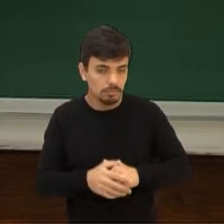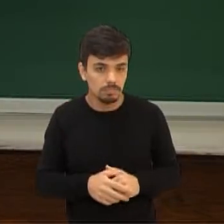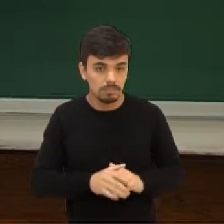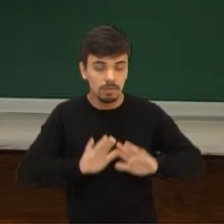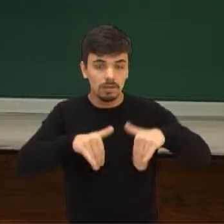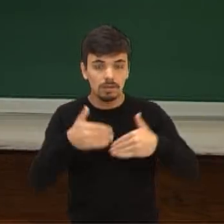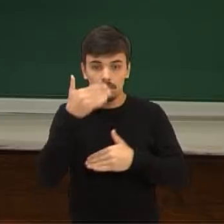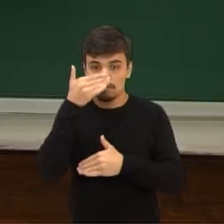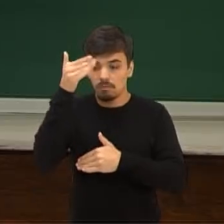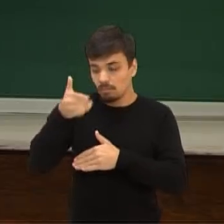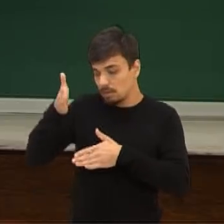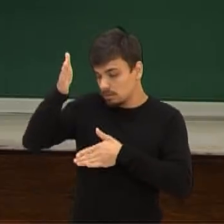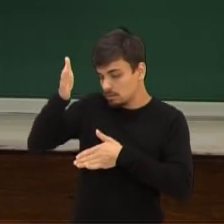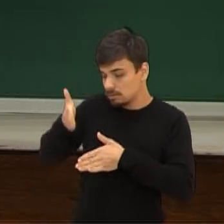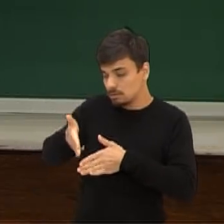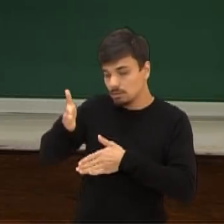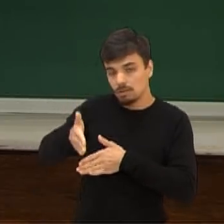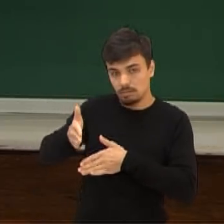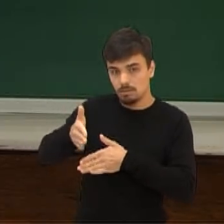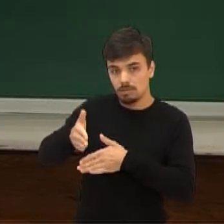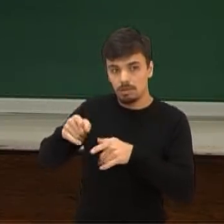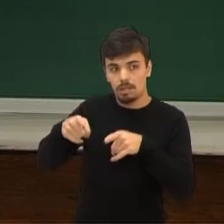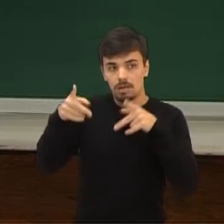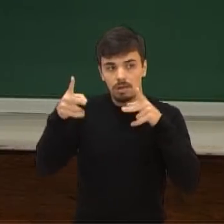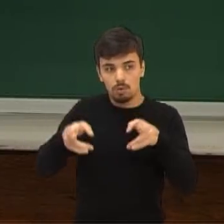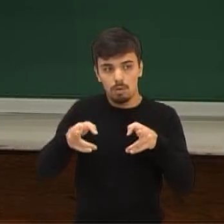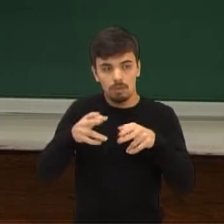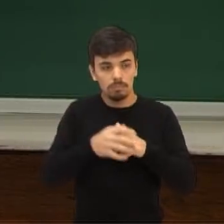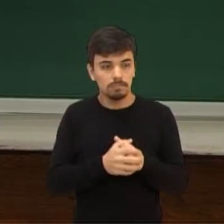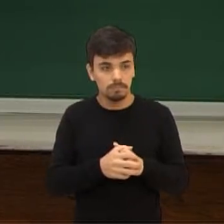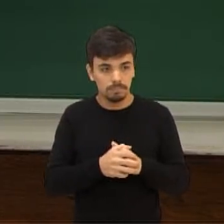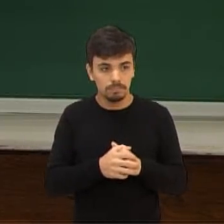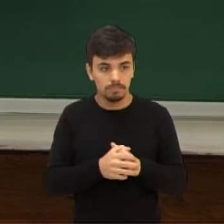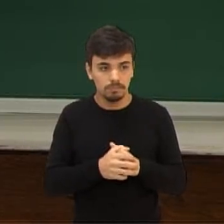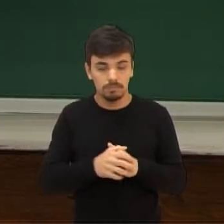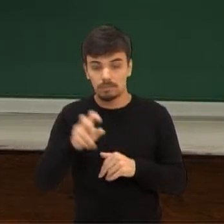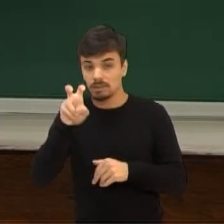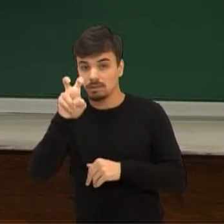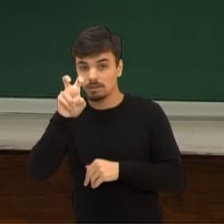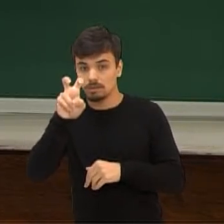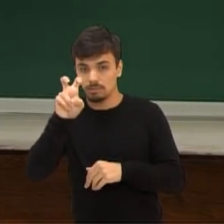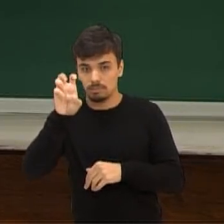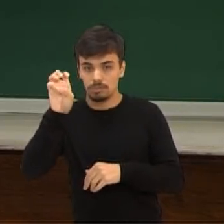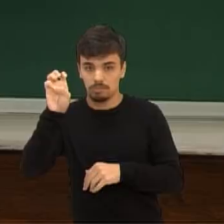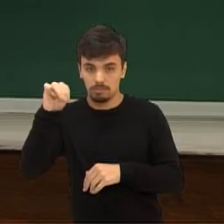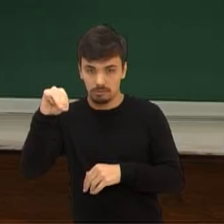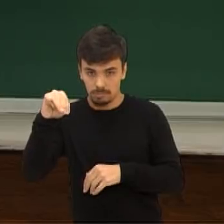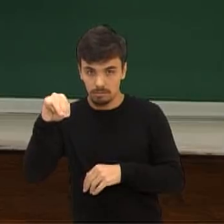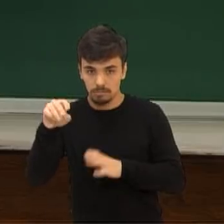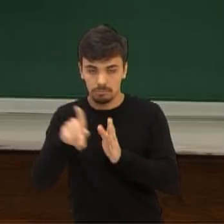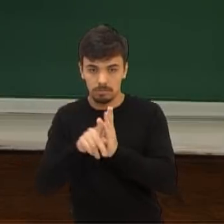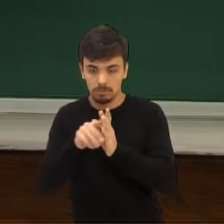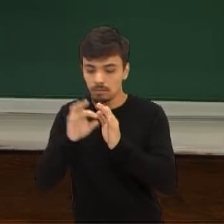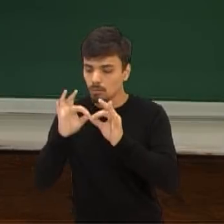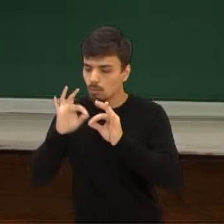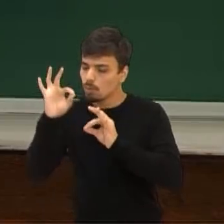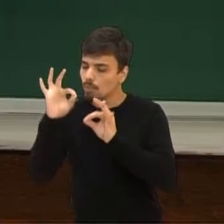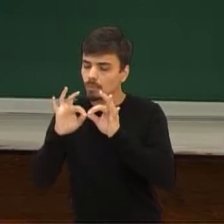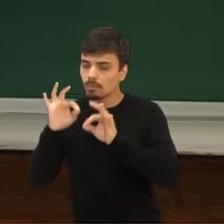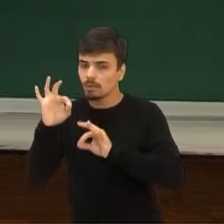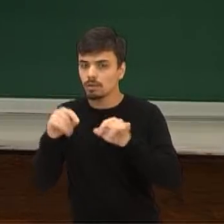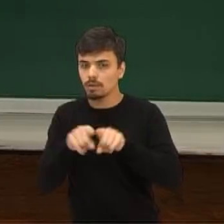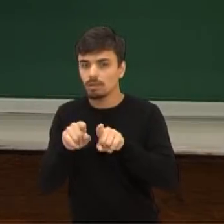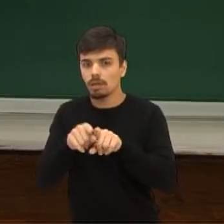essa face lateral da caixinha é igual a esta daqui, ó, com 5 centímetros aqui no comprimento